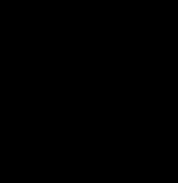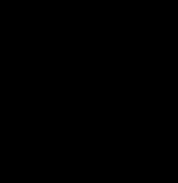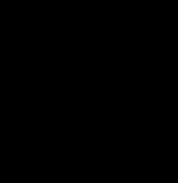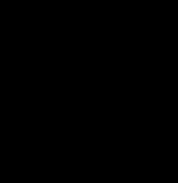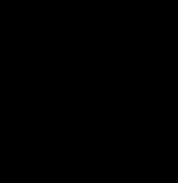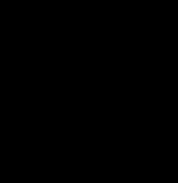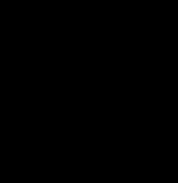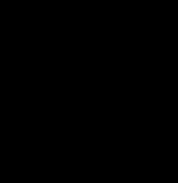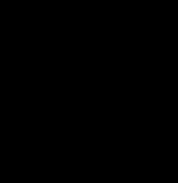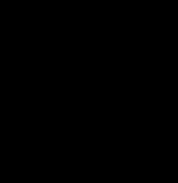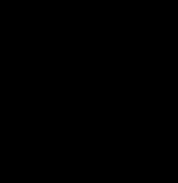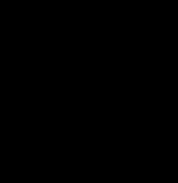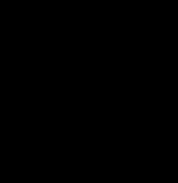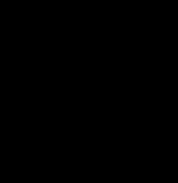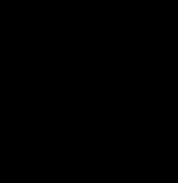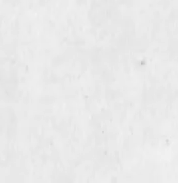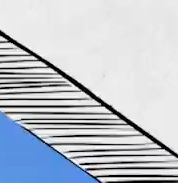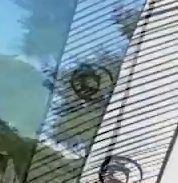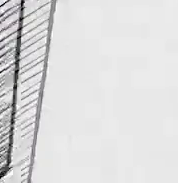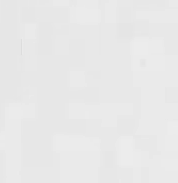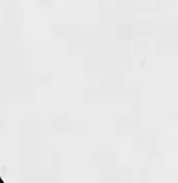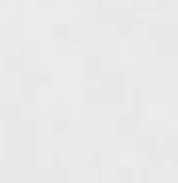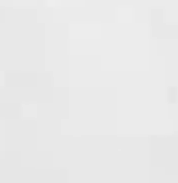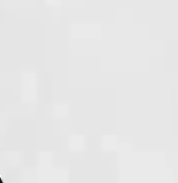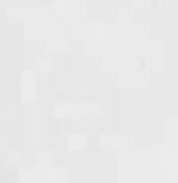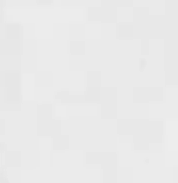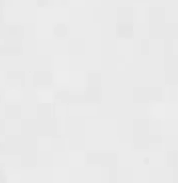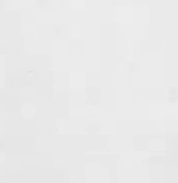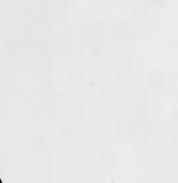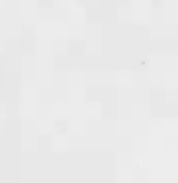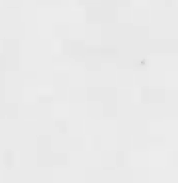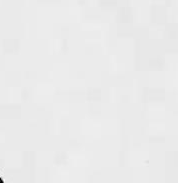aí e